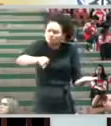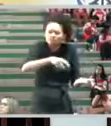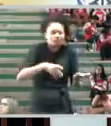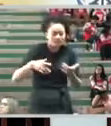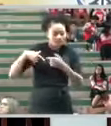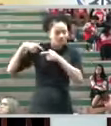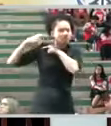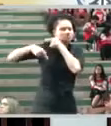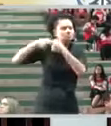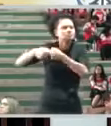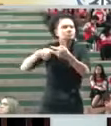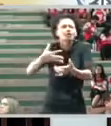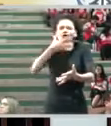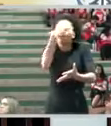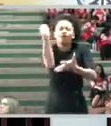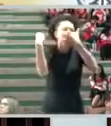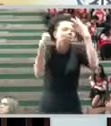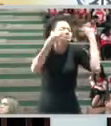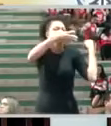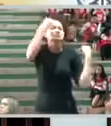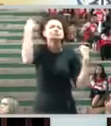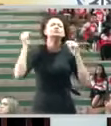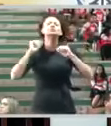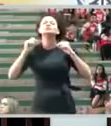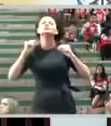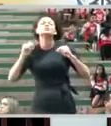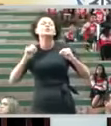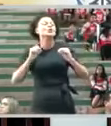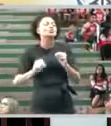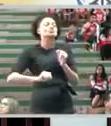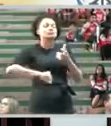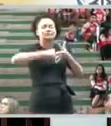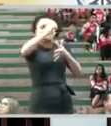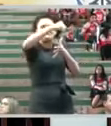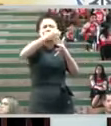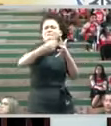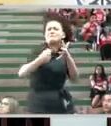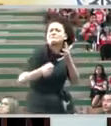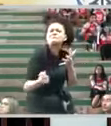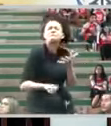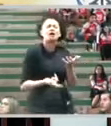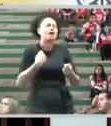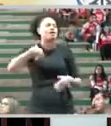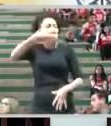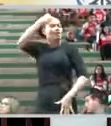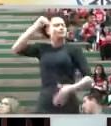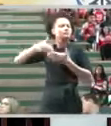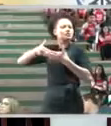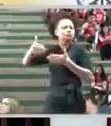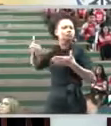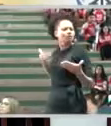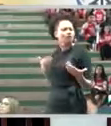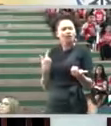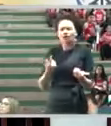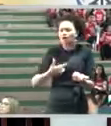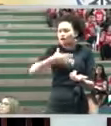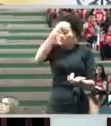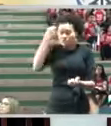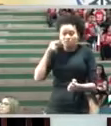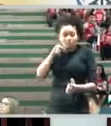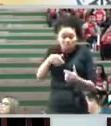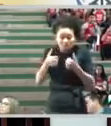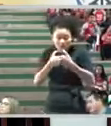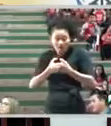esta geração esqueceu dos princípios, esqueceu da história, esqueceu do passado. Esqueceu que para aquela